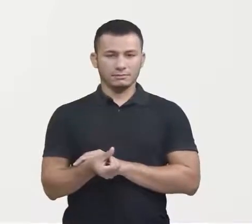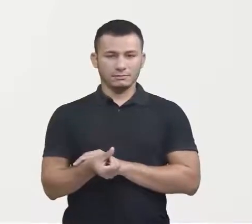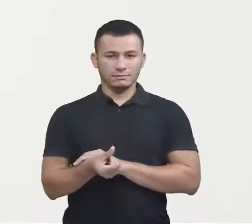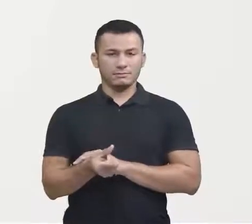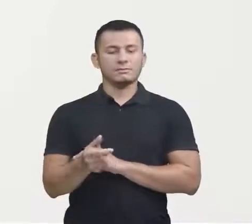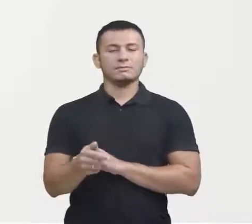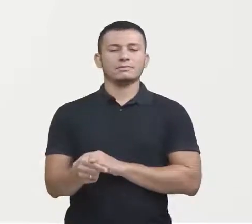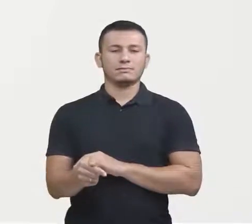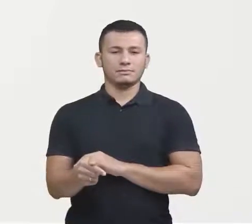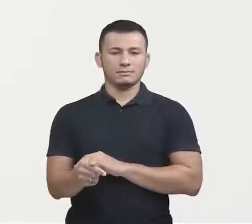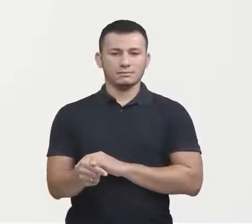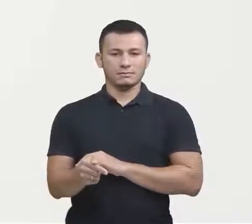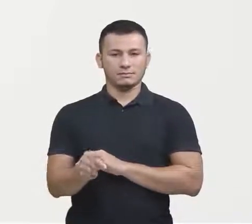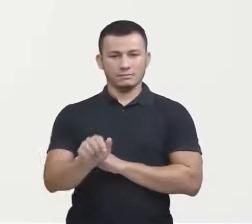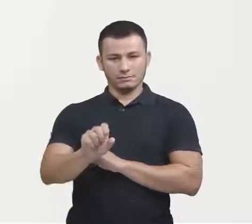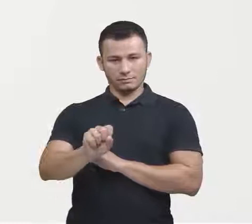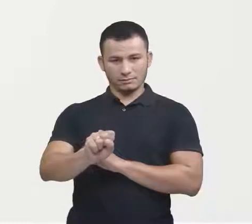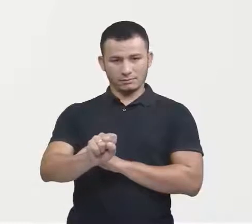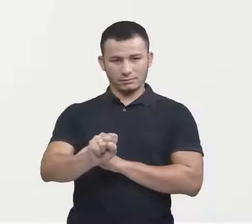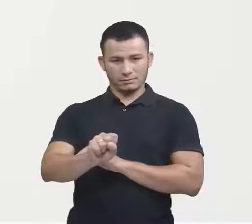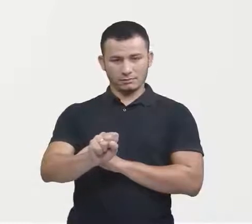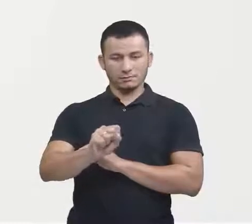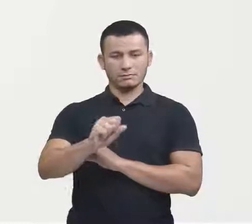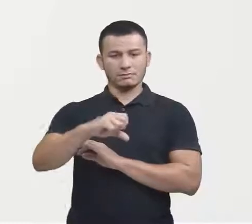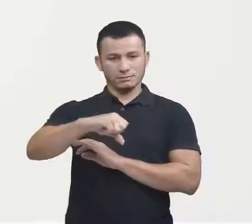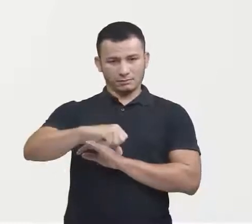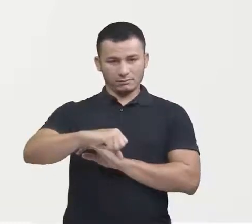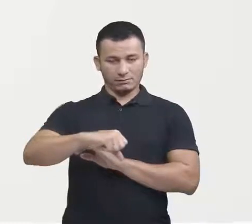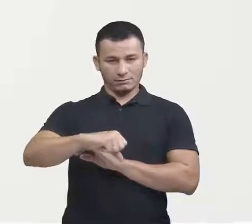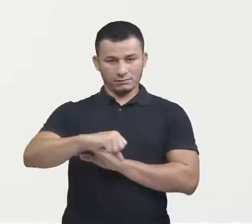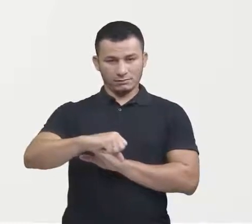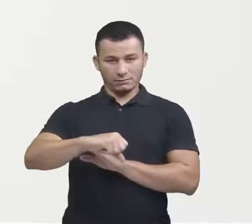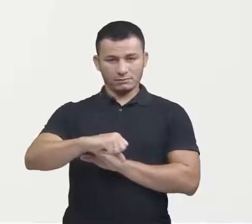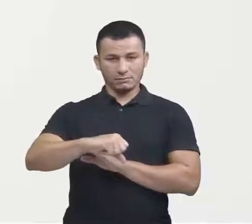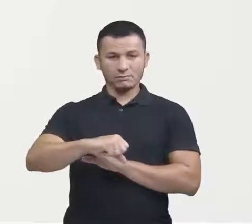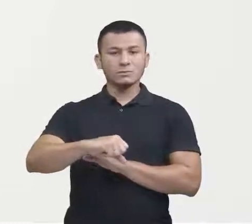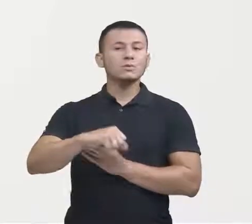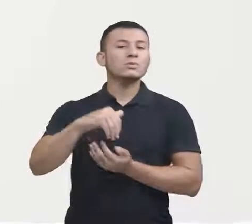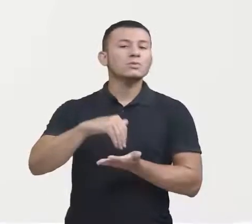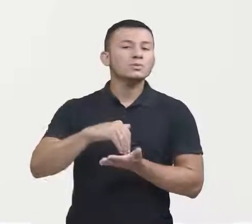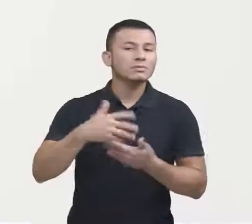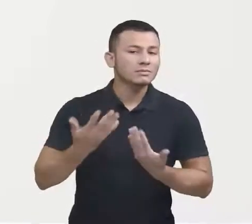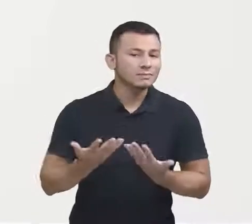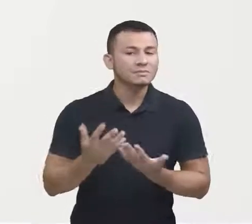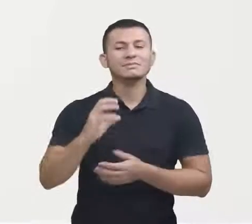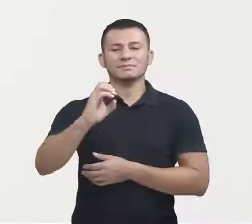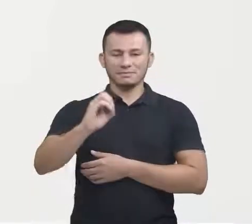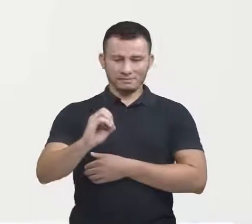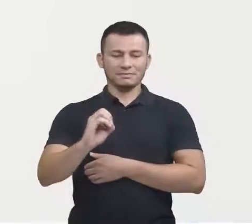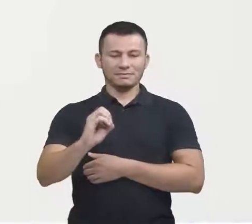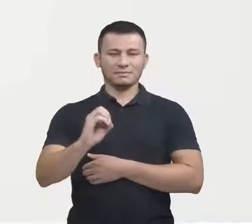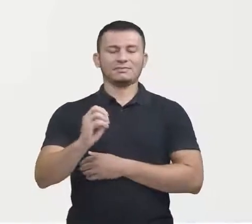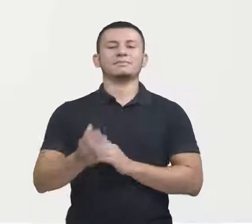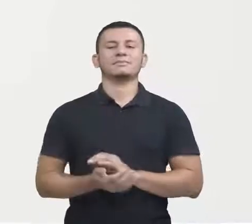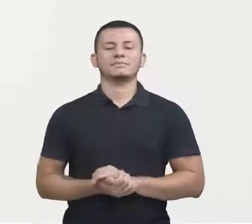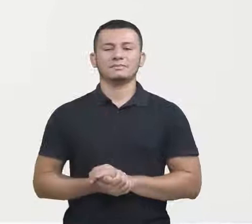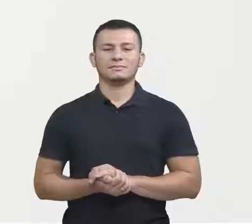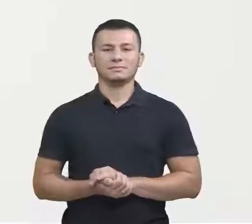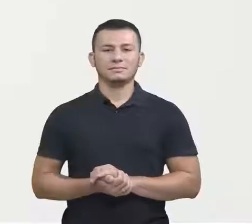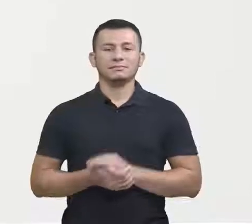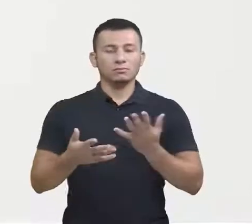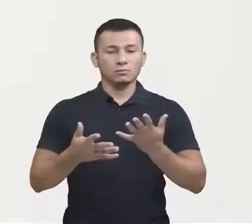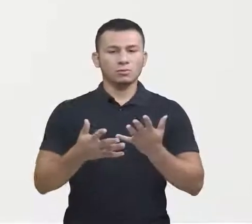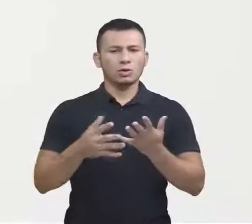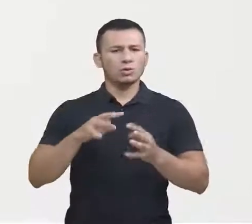6 7 8 9 e 10 com